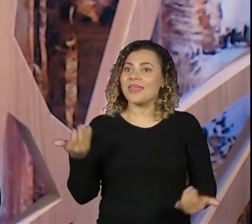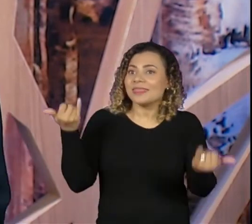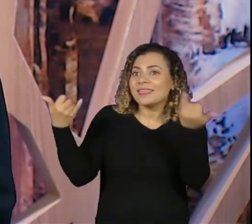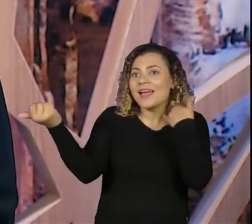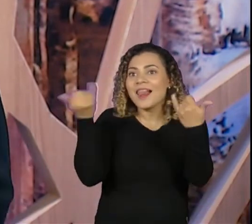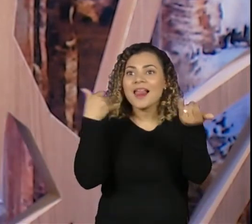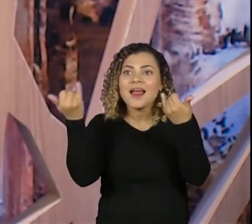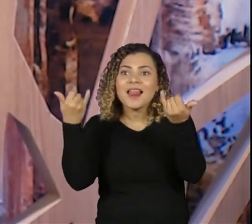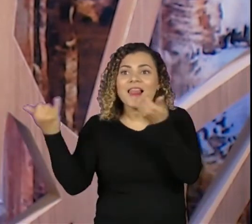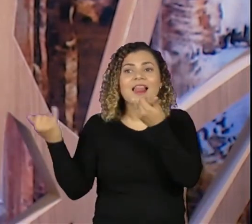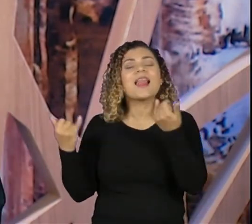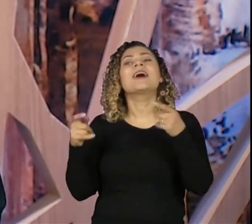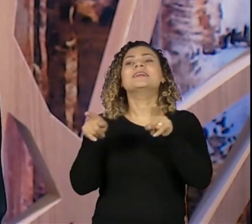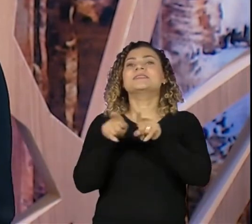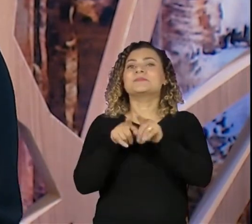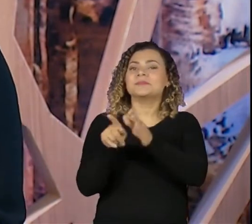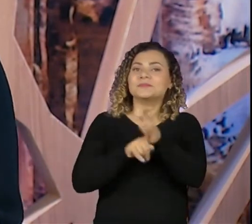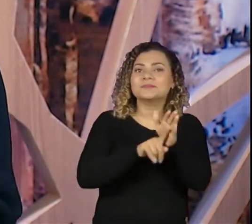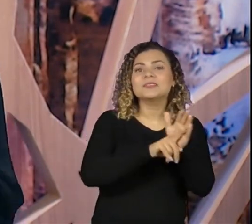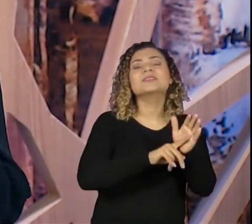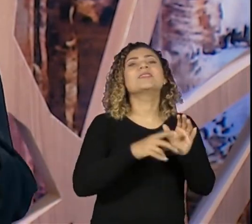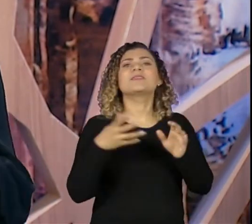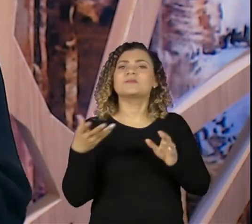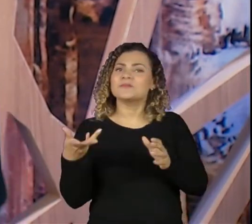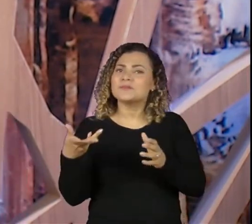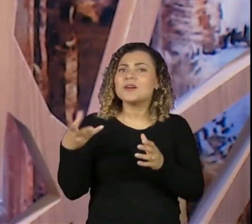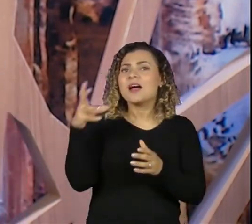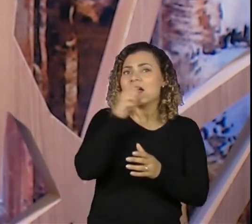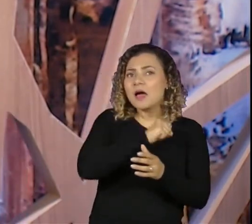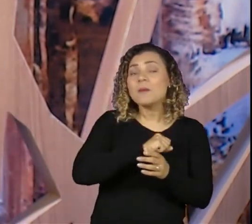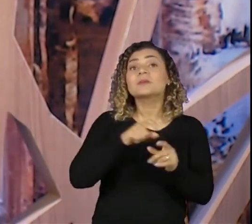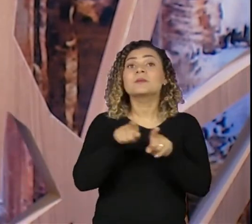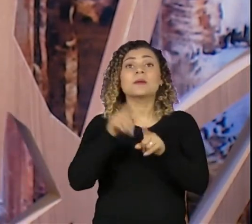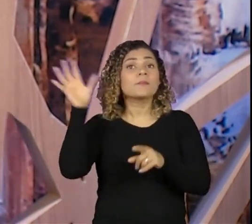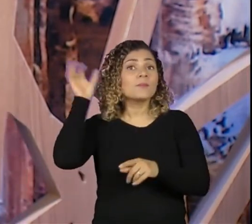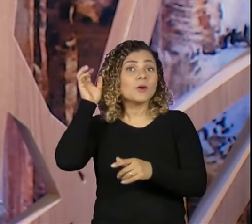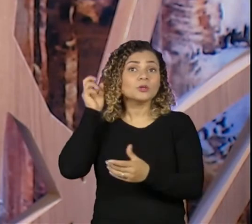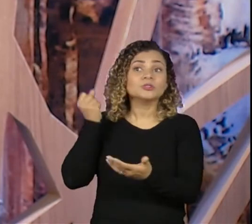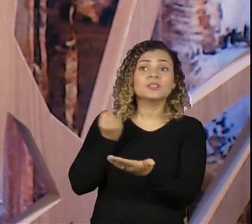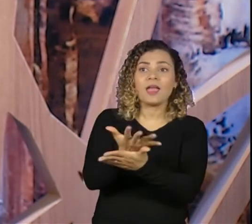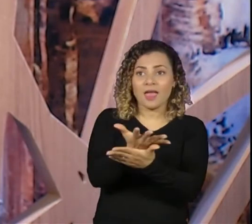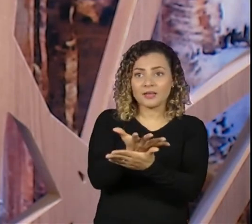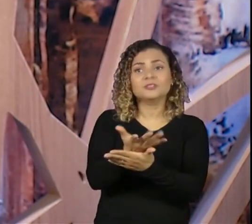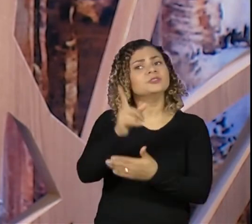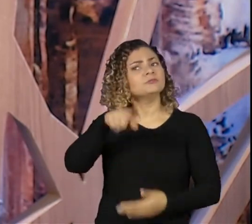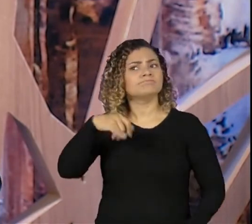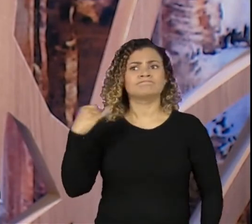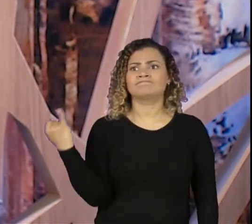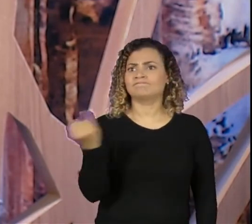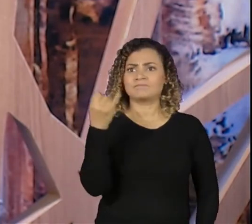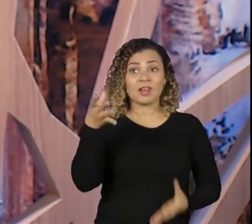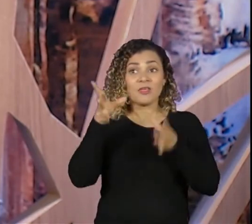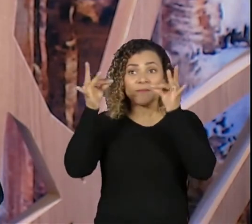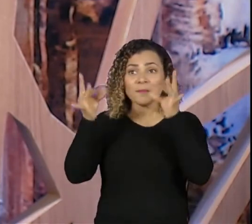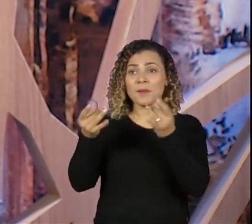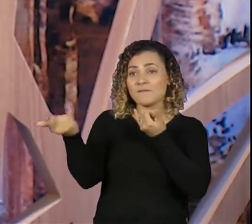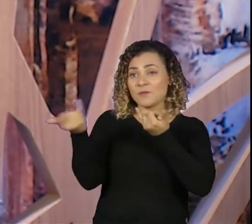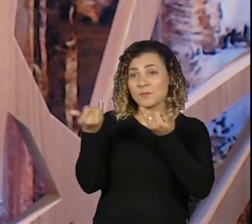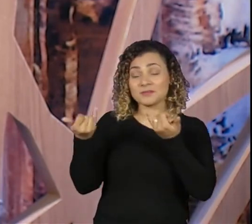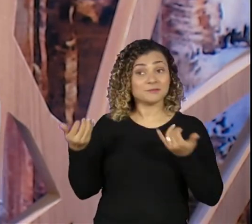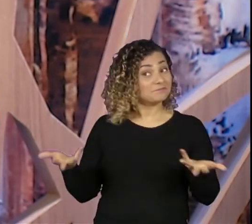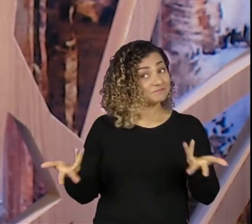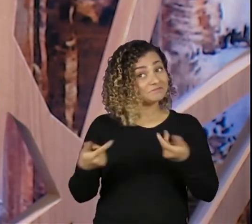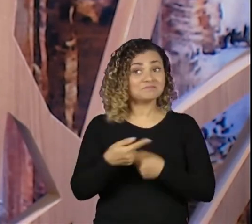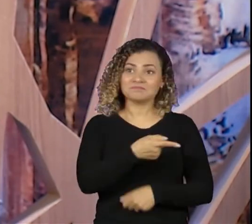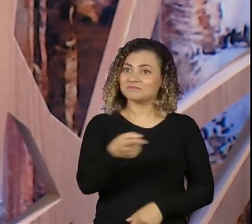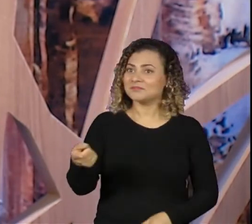que eu apresento. Vocês podem me escutar. A gente está aí na internet, na programação diária da rádio. Não deixe de